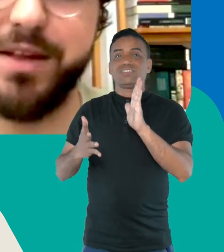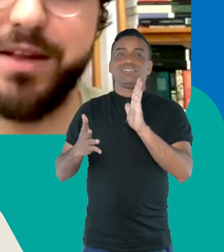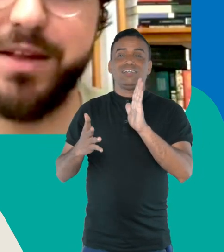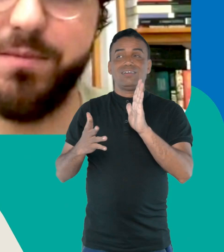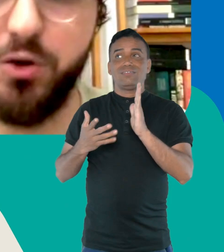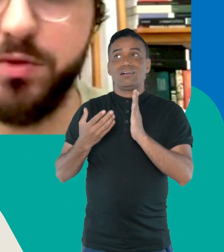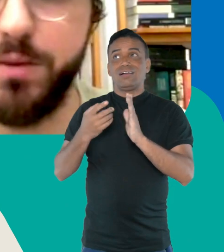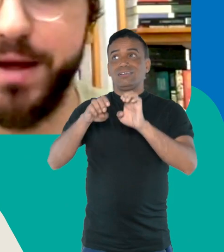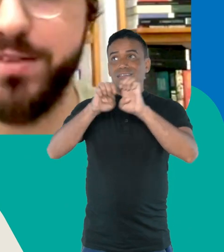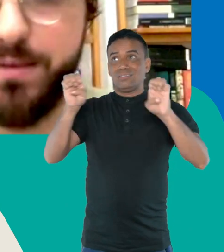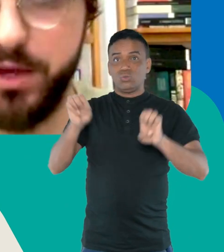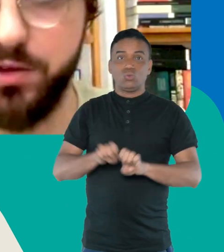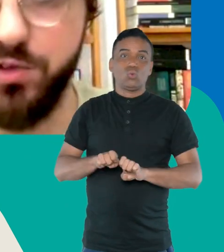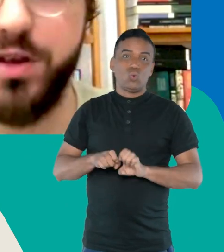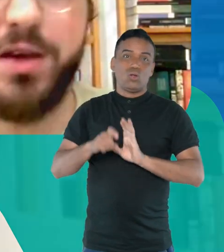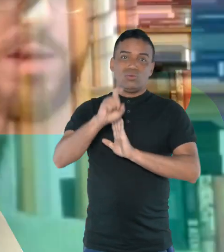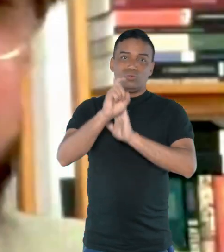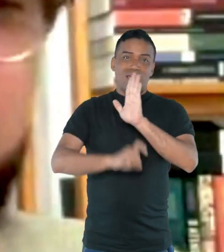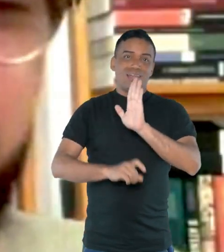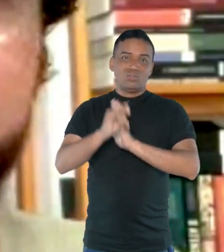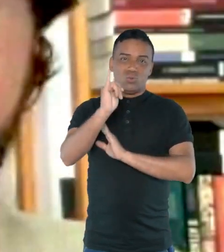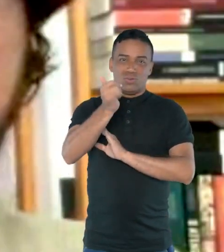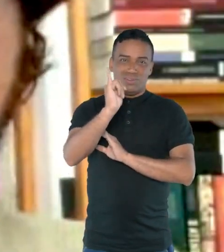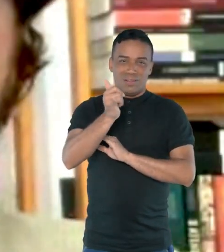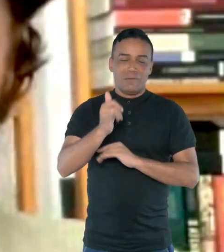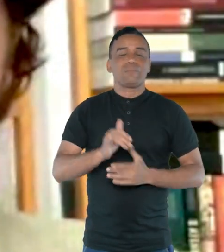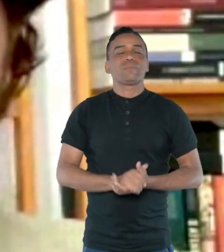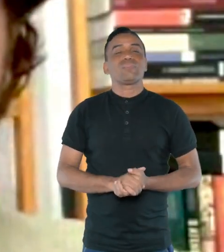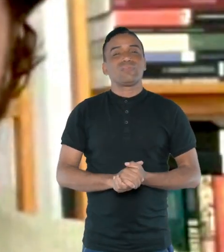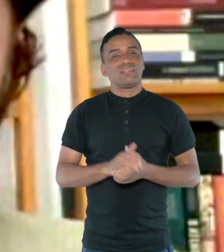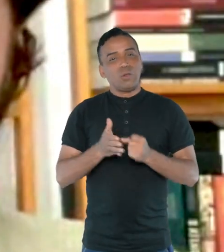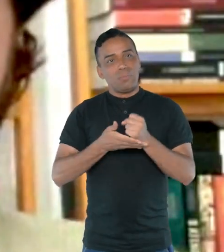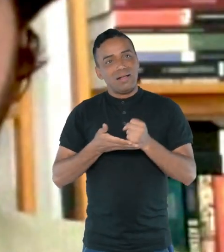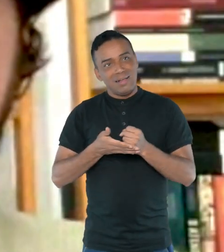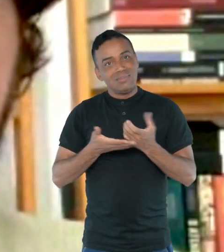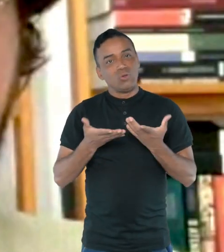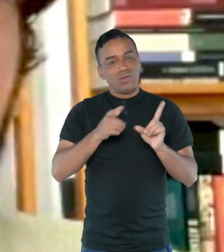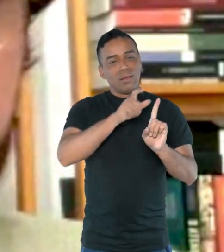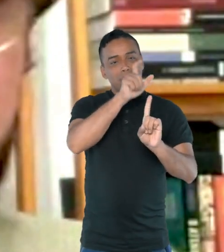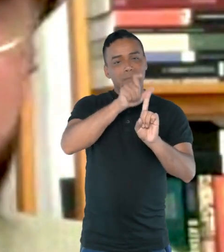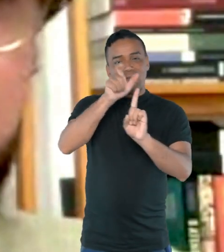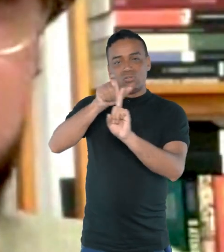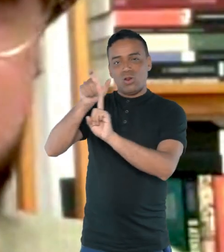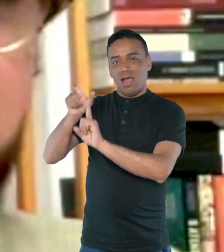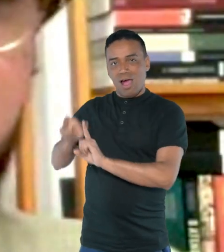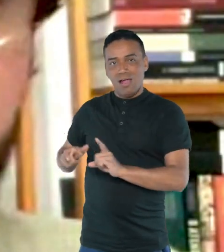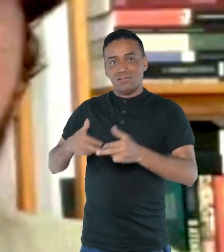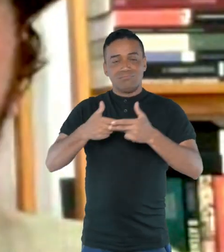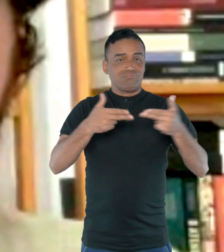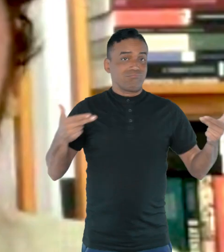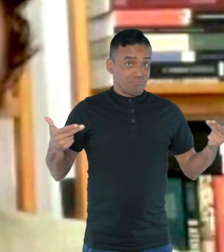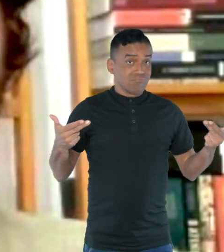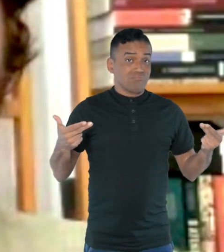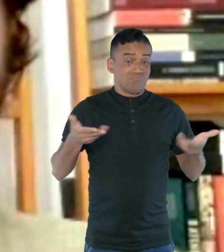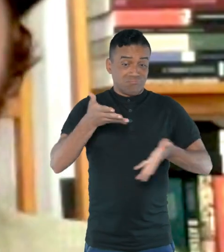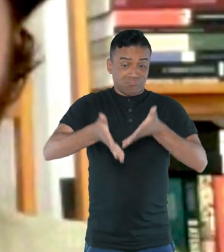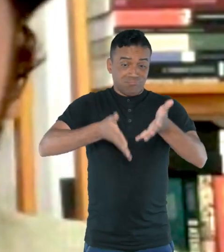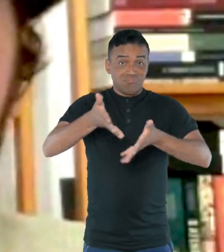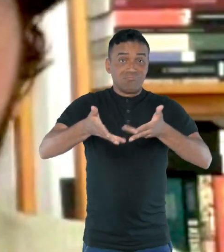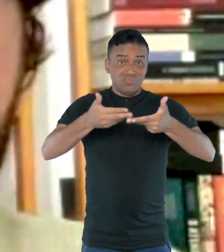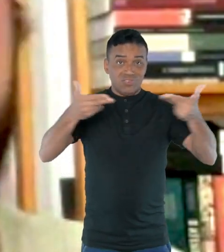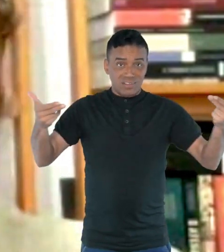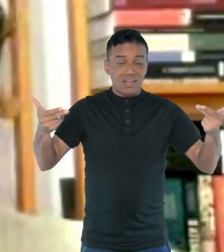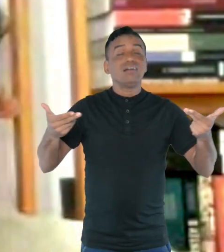contado. Tá bom? Então, basicamente, eu queria muitas vozes diferentes, e que os textos